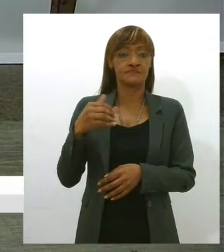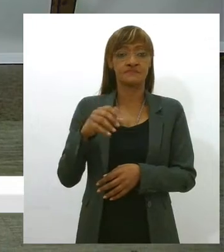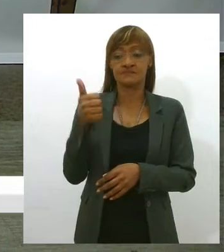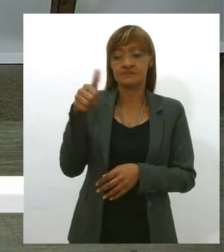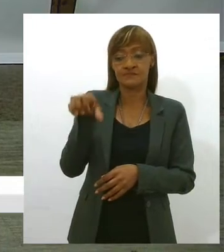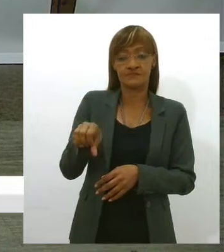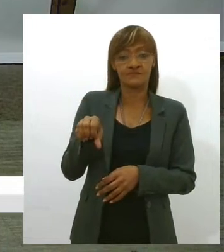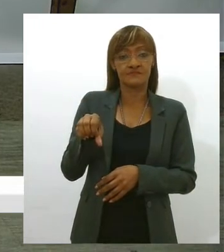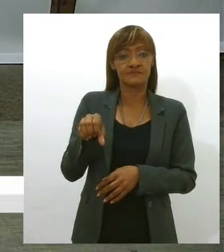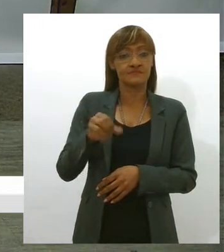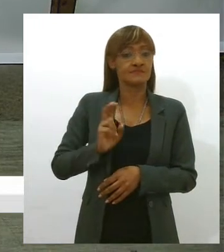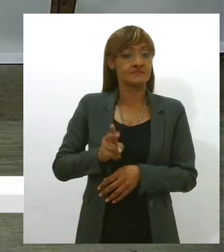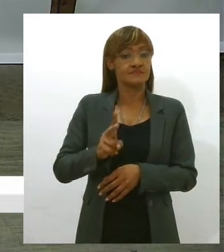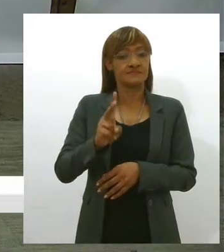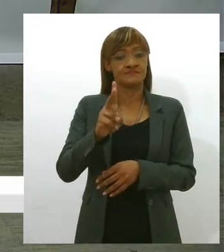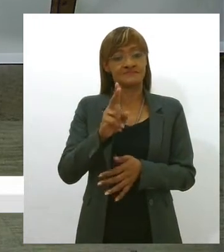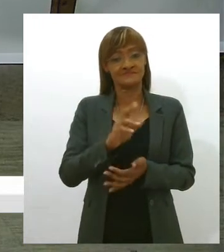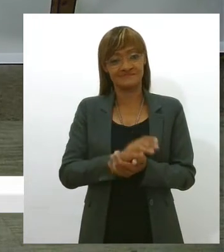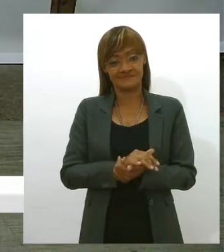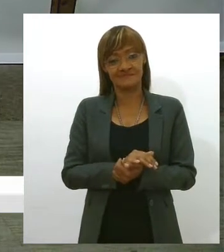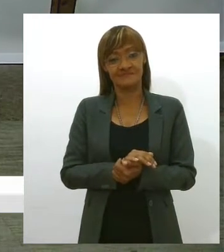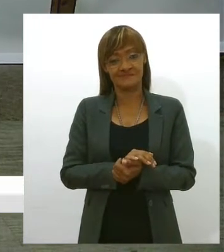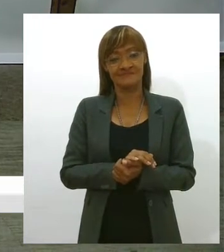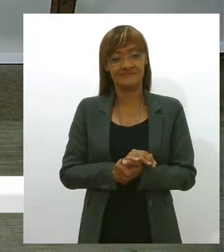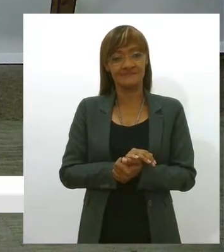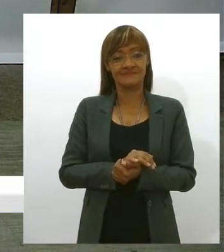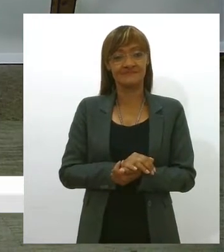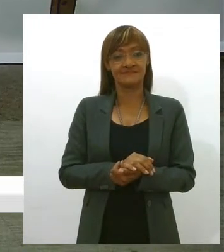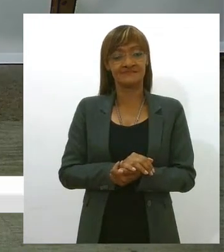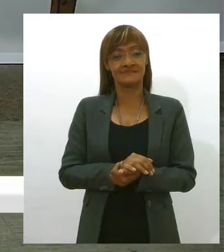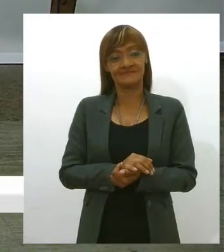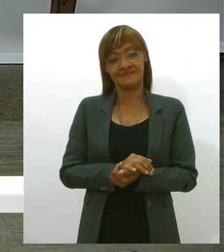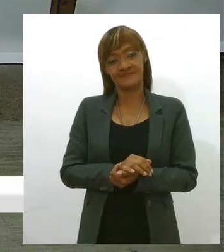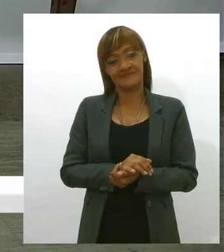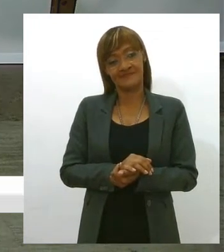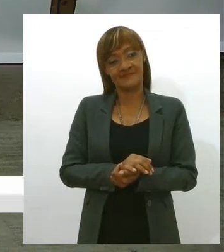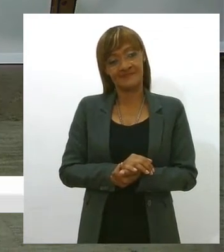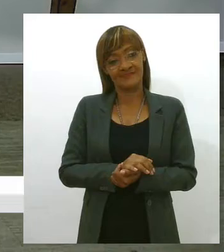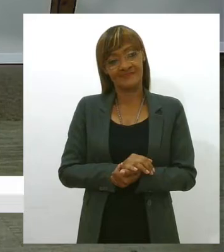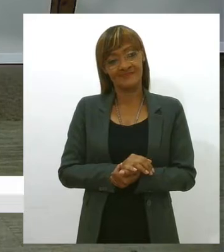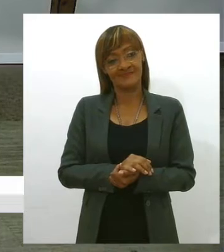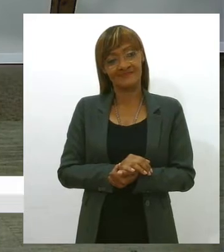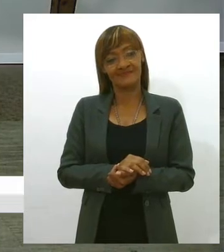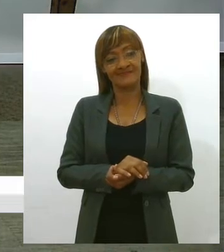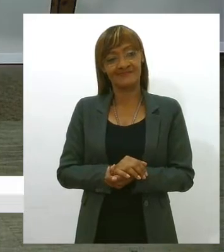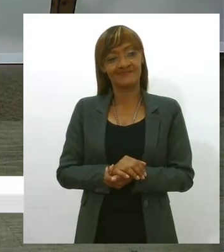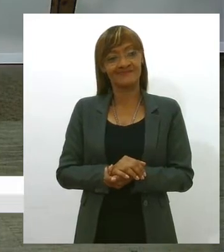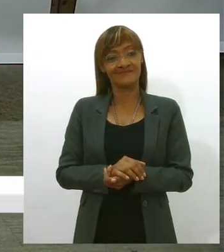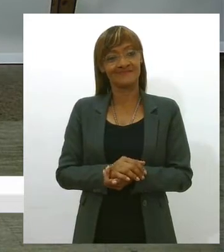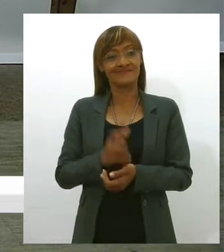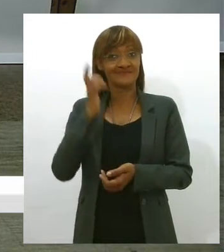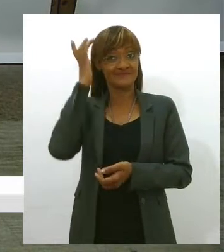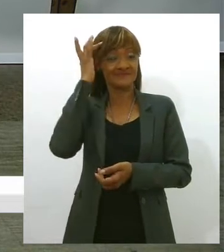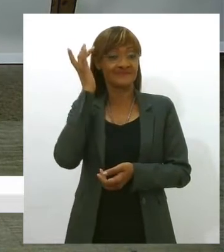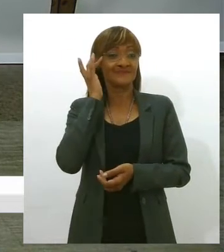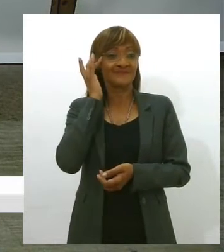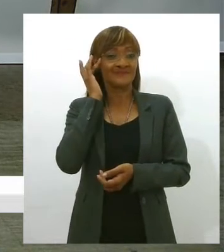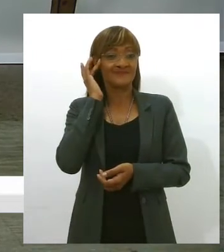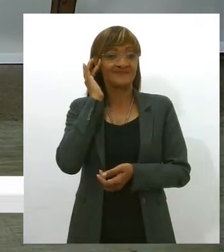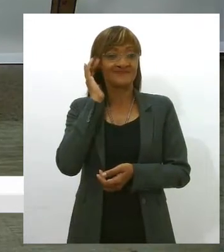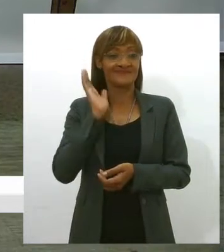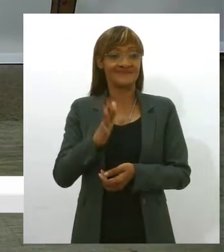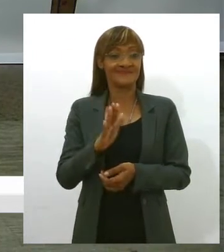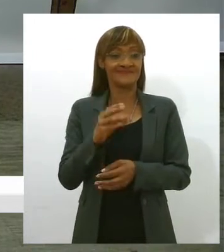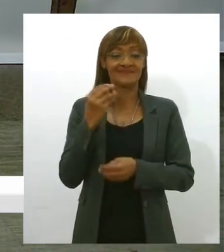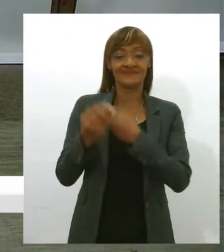não acabam, Fabiano. Bom saber. Eu tava achando que ia ter uma paz, o meu tá com 6, hein?